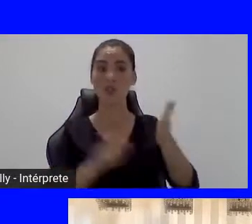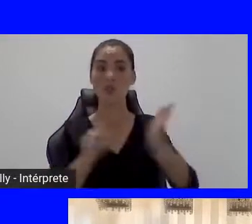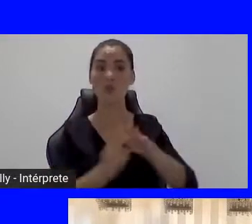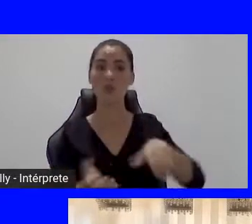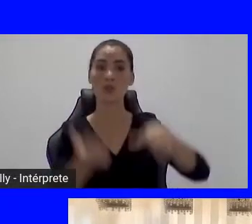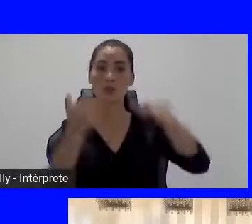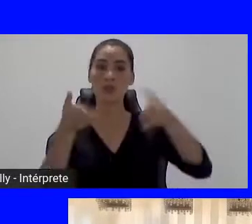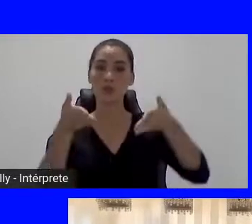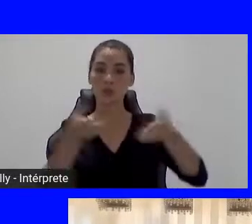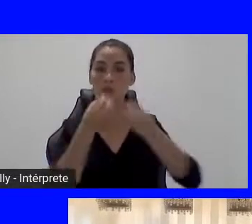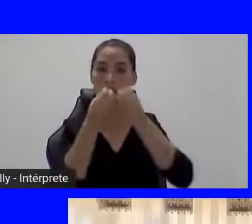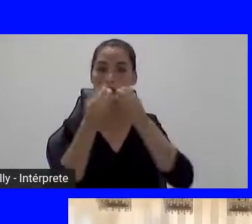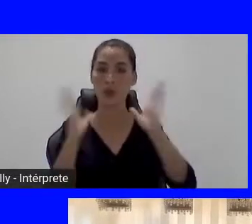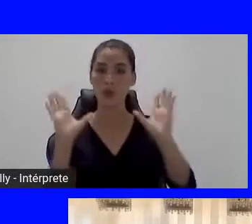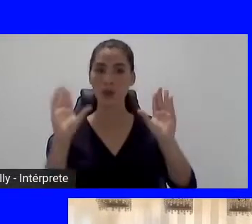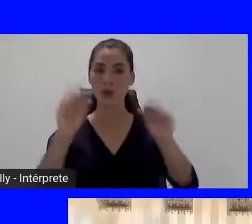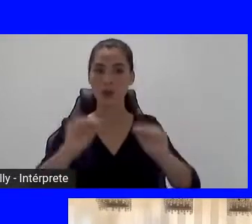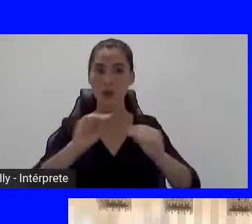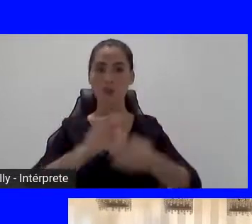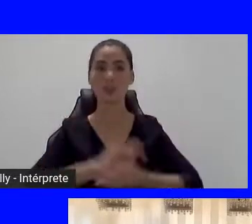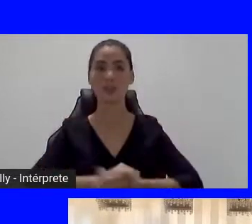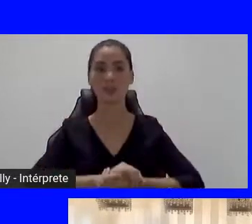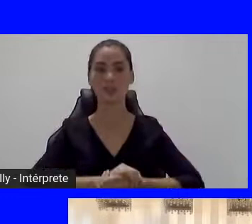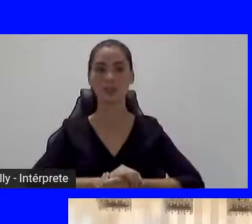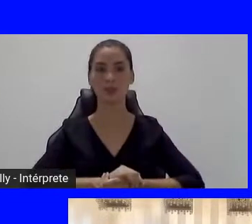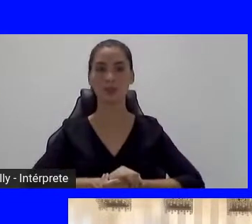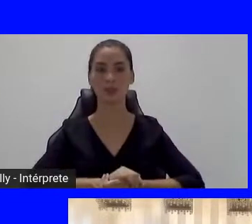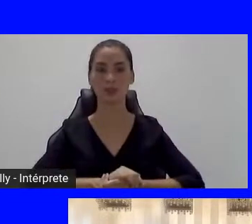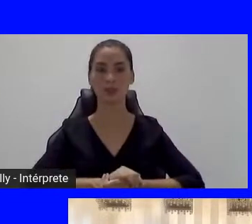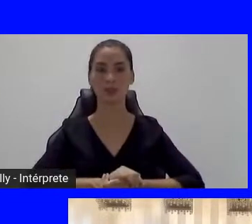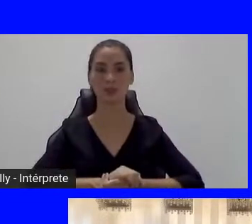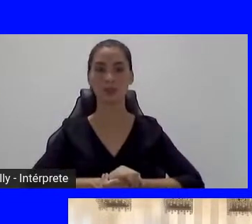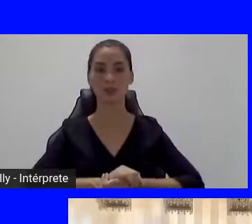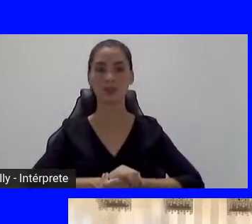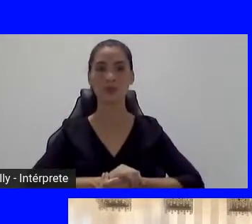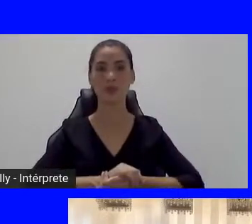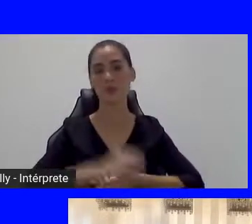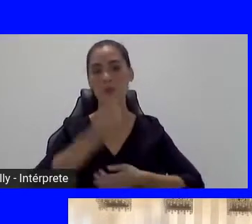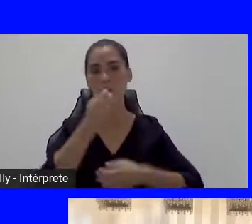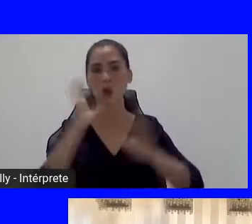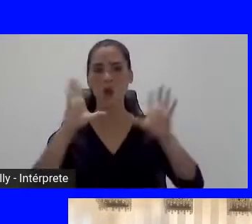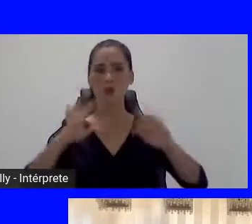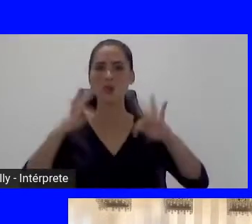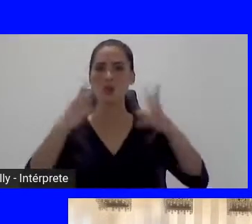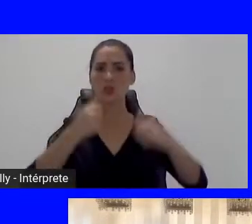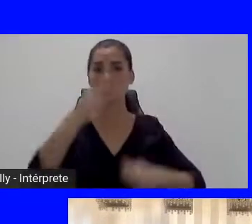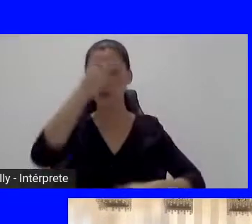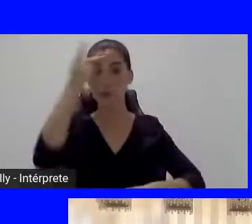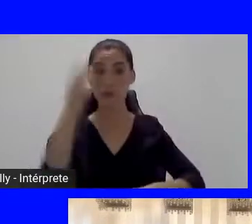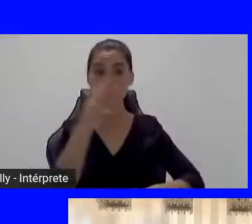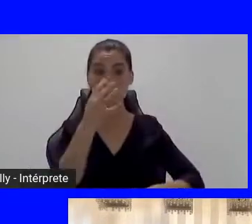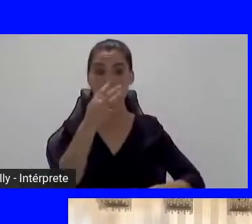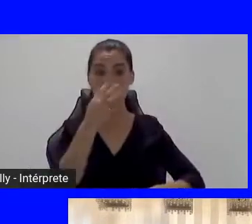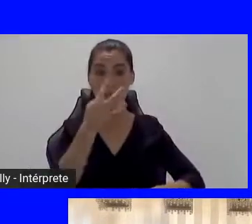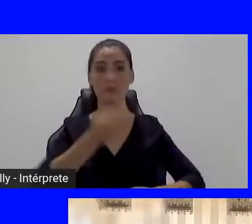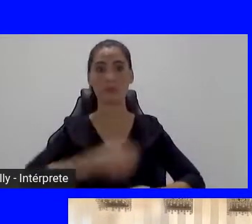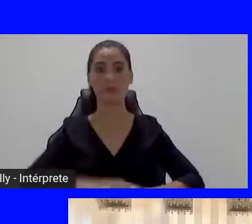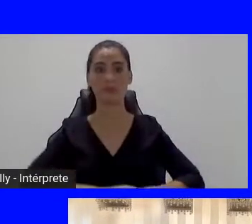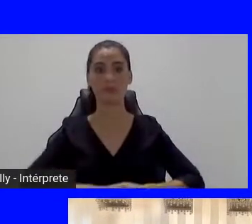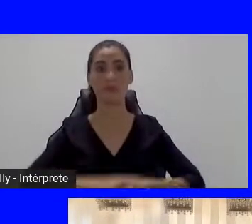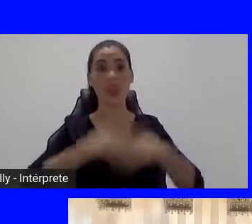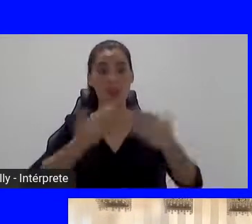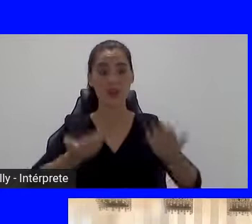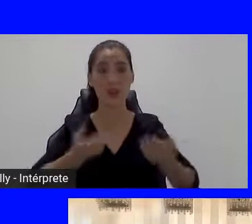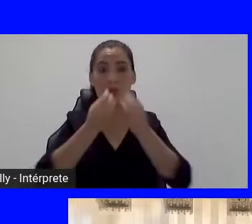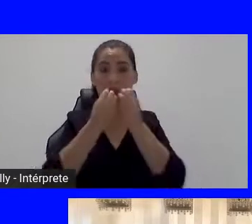noite, Edson. Boa noite, Vanessa. Boa noite, Rodolfo, senadora, todo mundo que está nos acompanhando. E agora, boa noite,